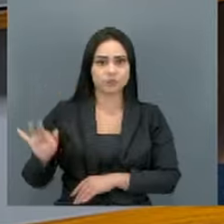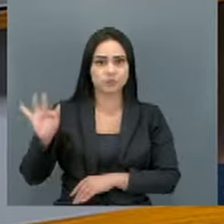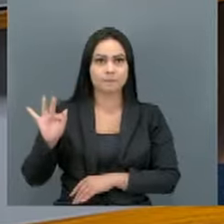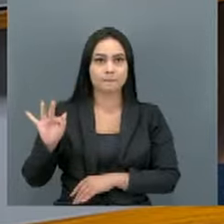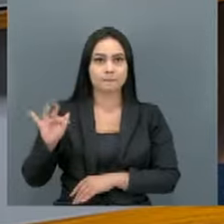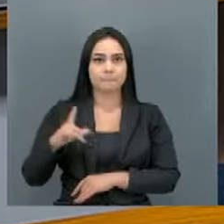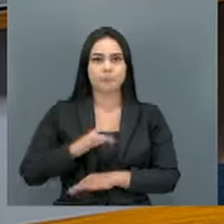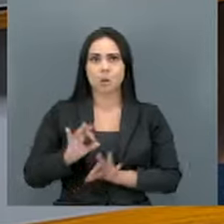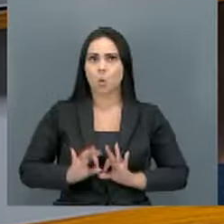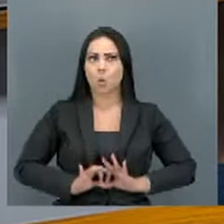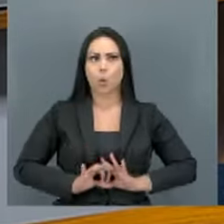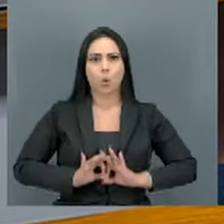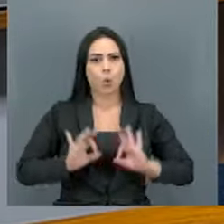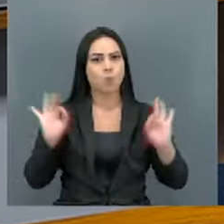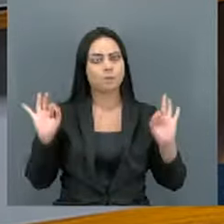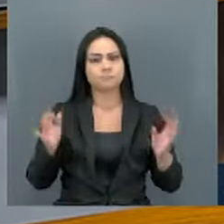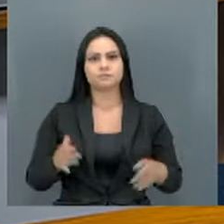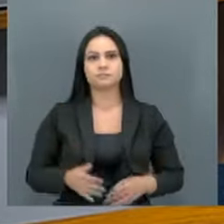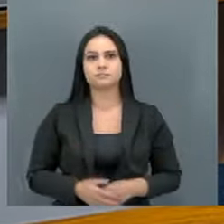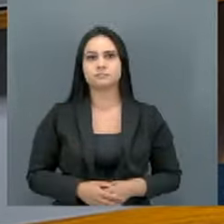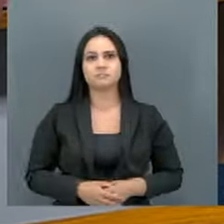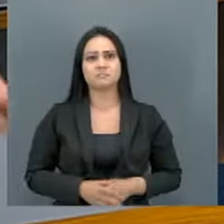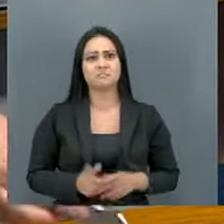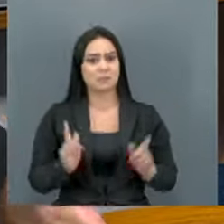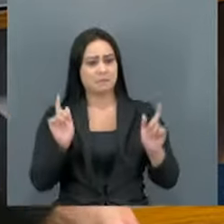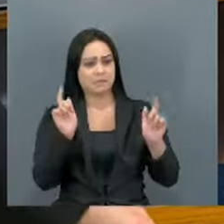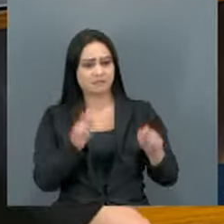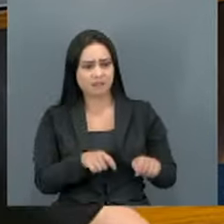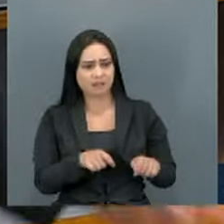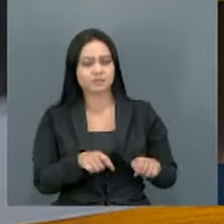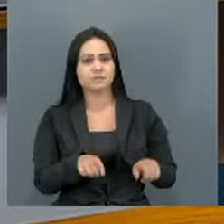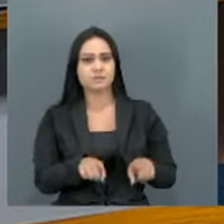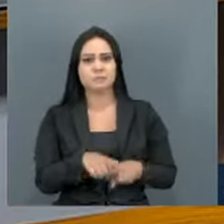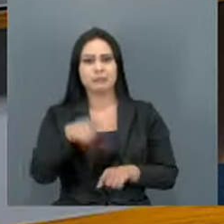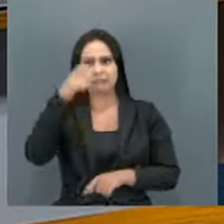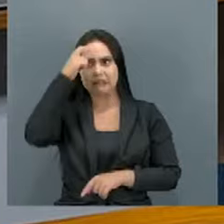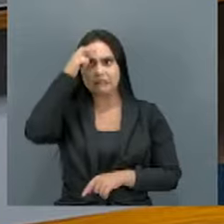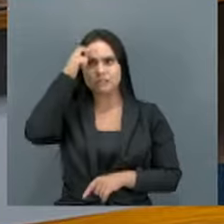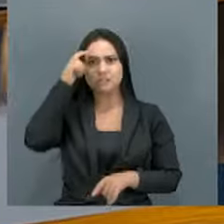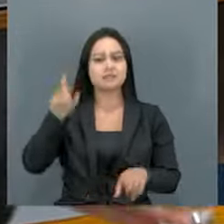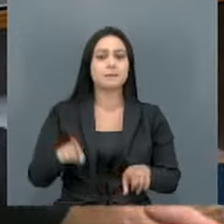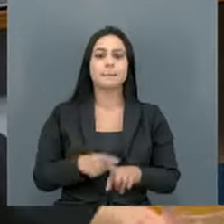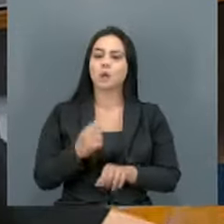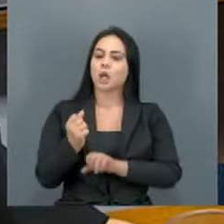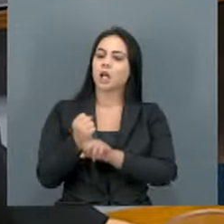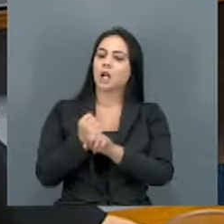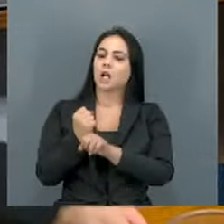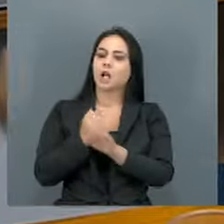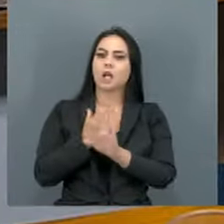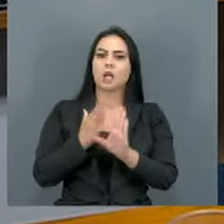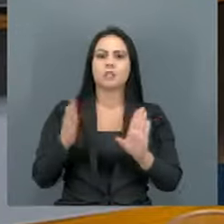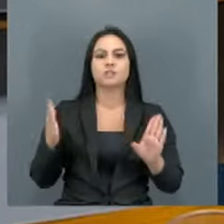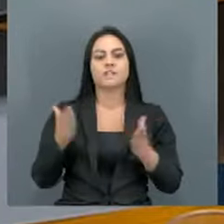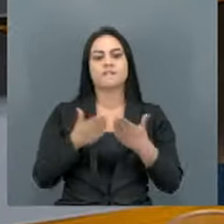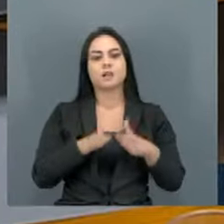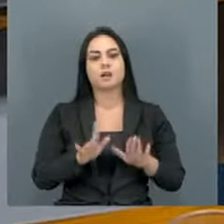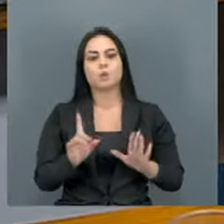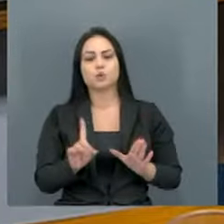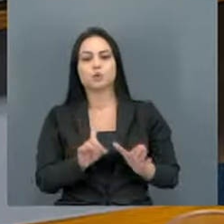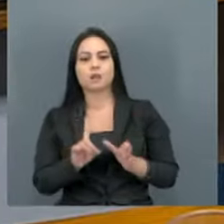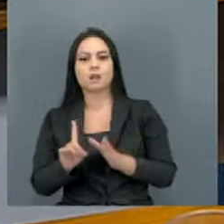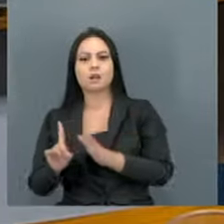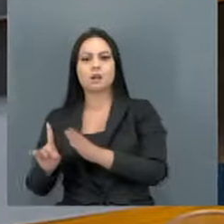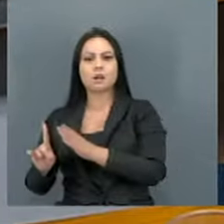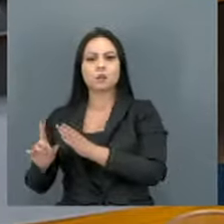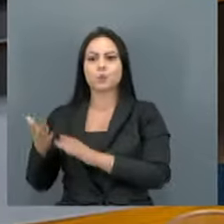eles dão um show de capacidade e inteligência. E por anos... eles ficaram lá isolados,